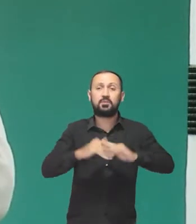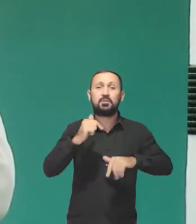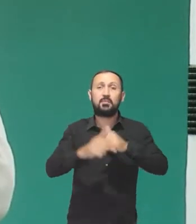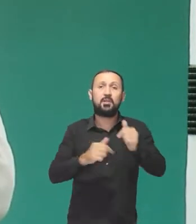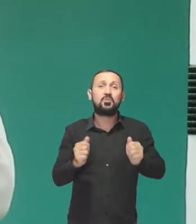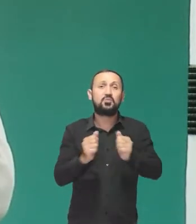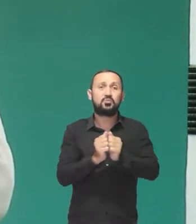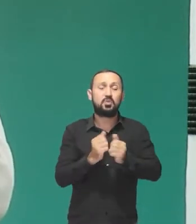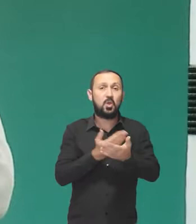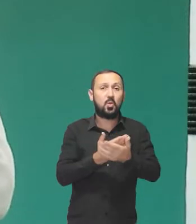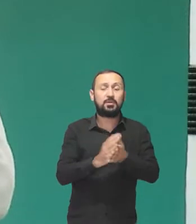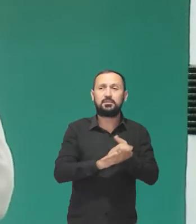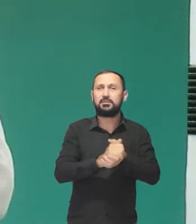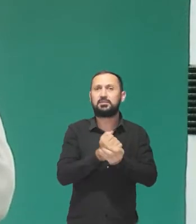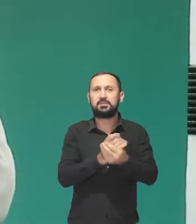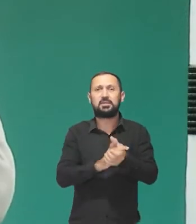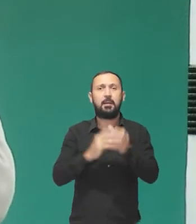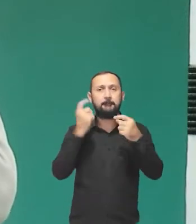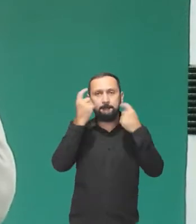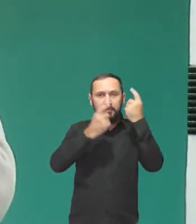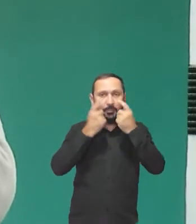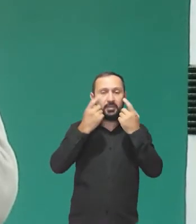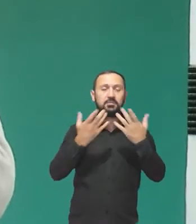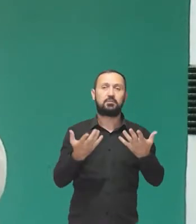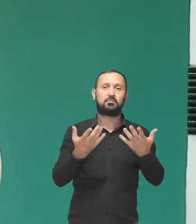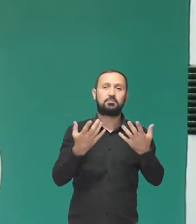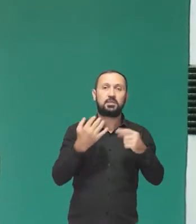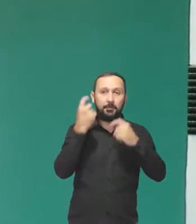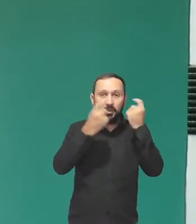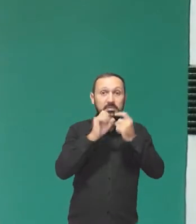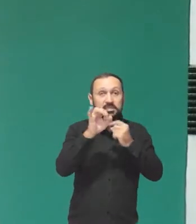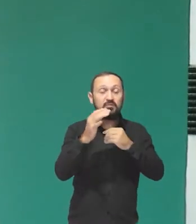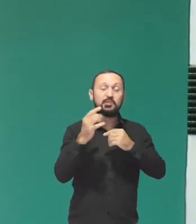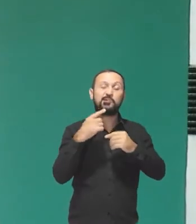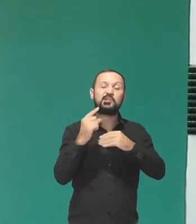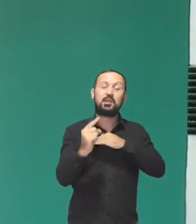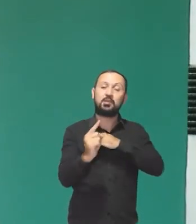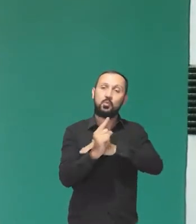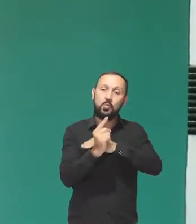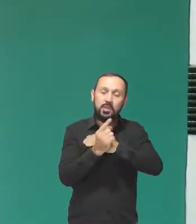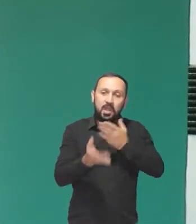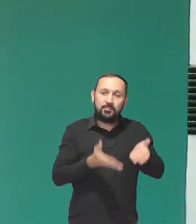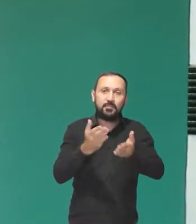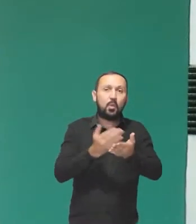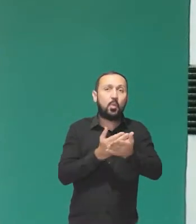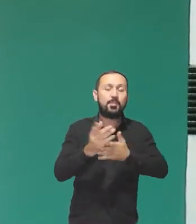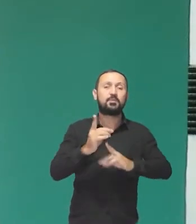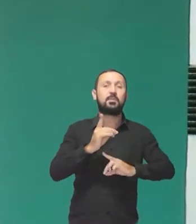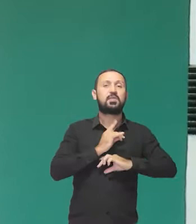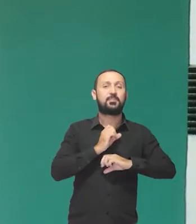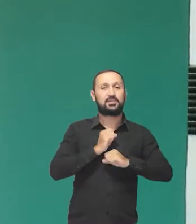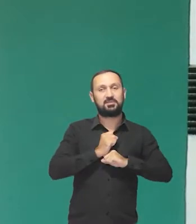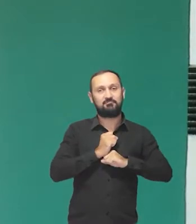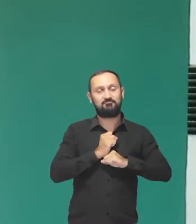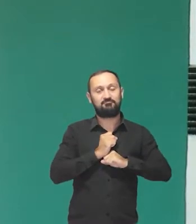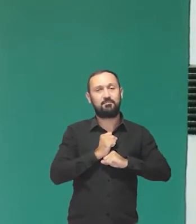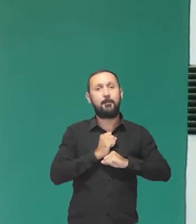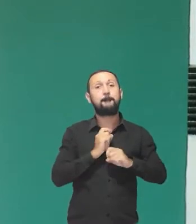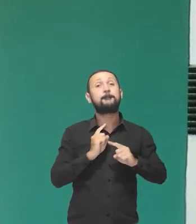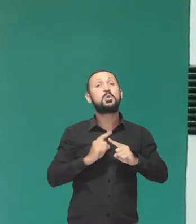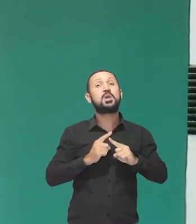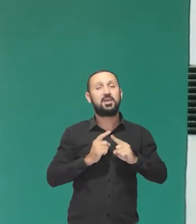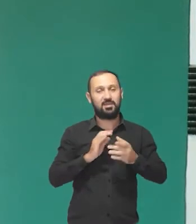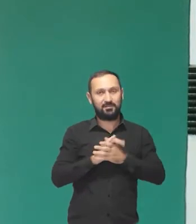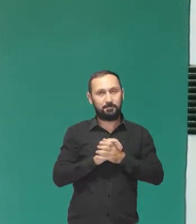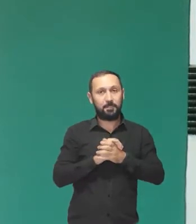num quadro de ansiedade, de preocupação, e essa preocupação, se não for tratada, vem uma depressão. Por quê? Porque vem uma depressão?